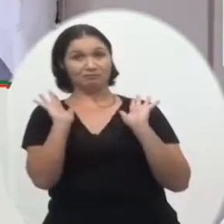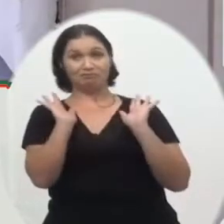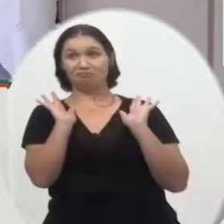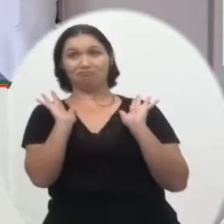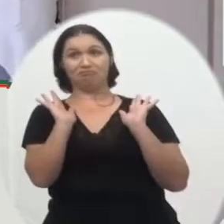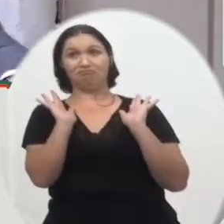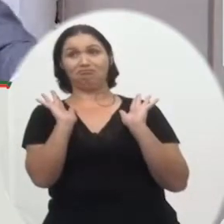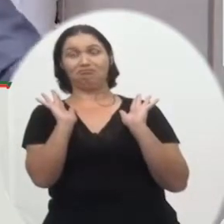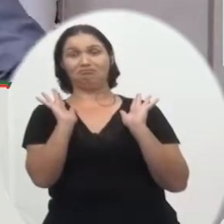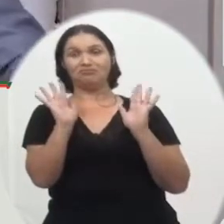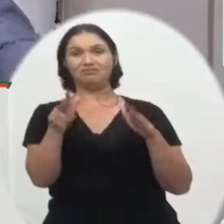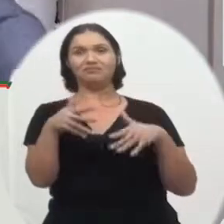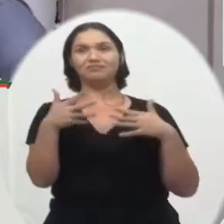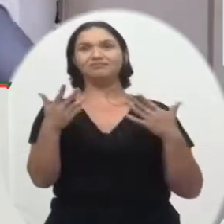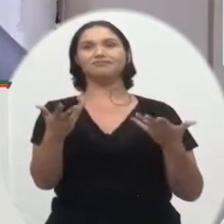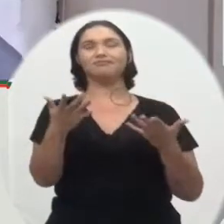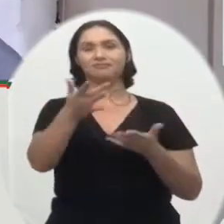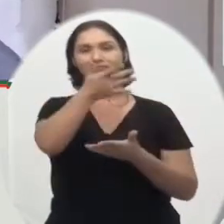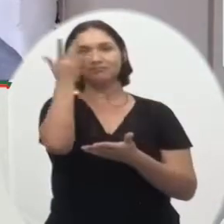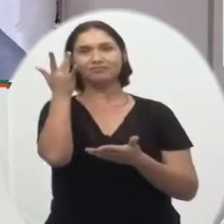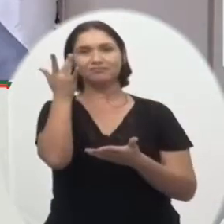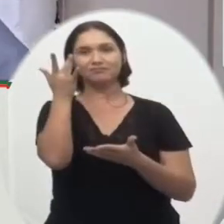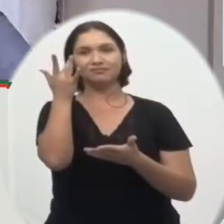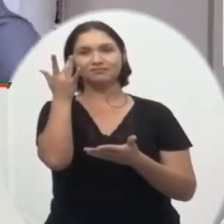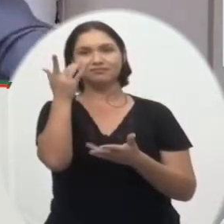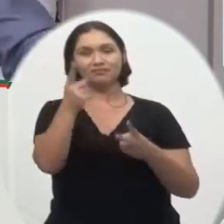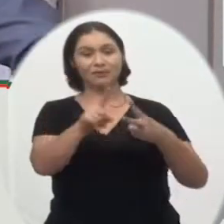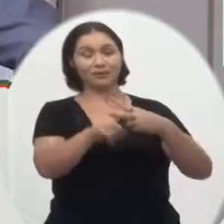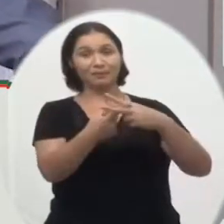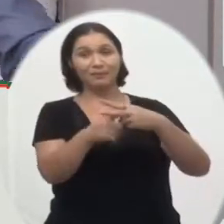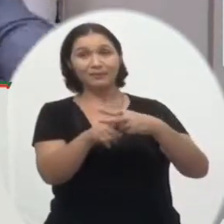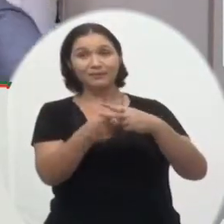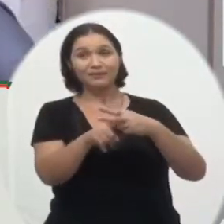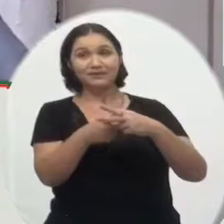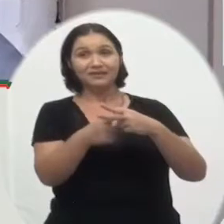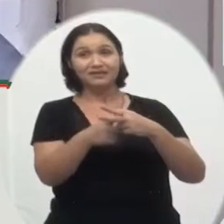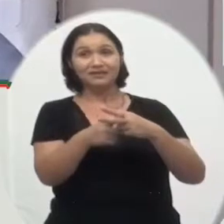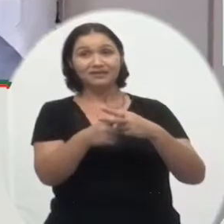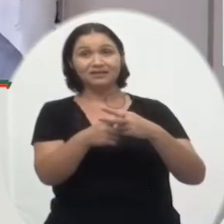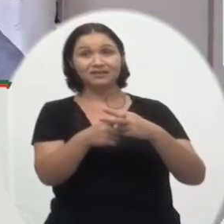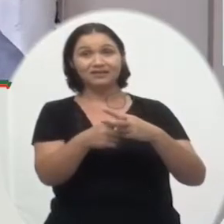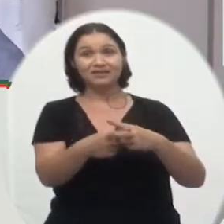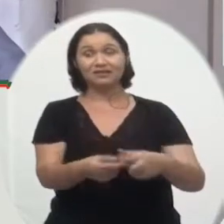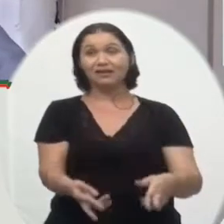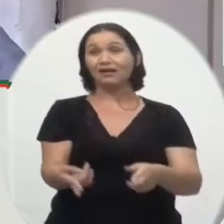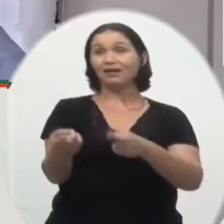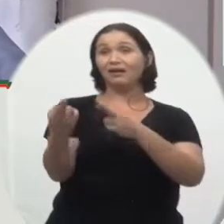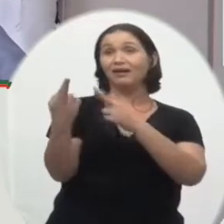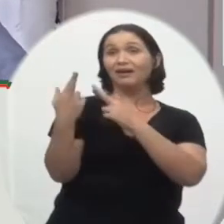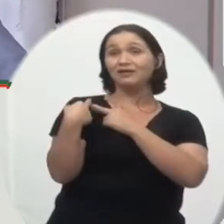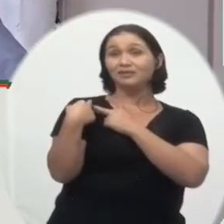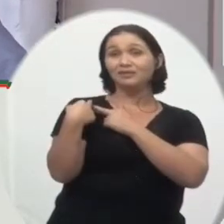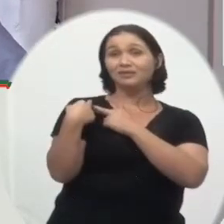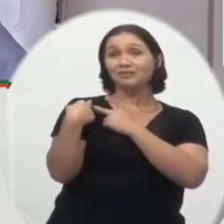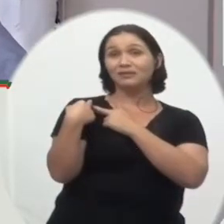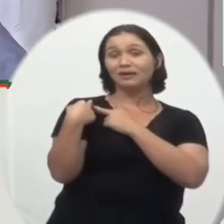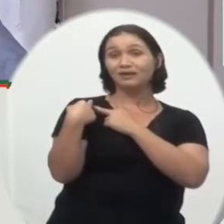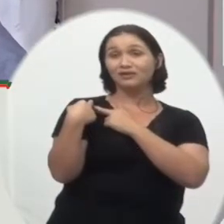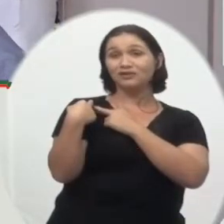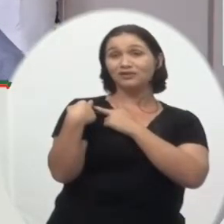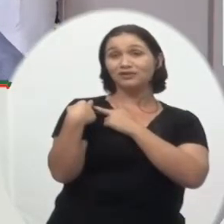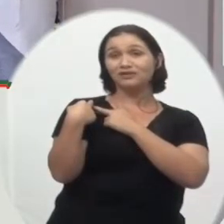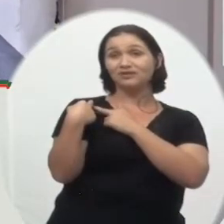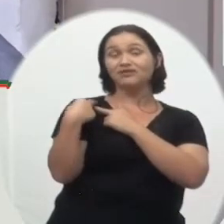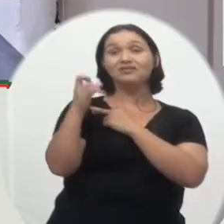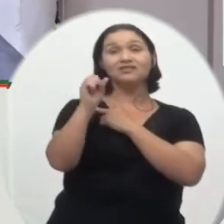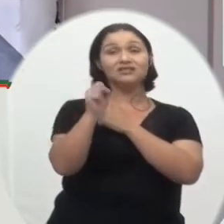Gente, prestar manutenção é uma obrigação. Eu fui criticado nas redes sociais de fazer um projeto como esse. Eu fui criticado. Sério,